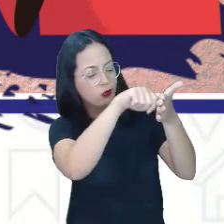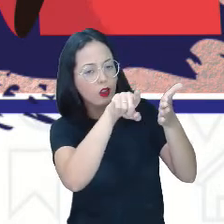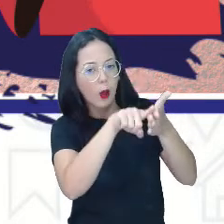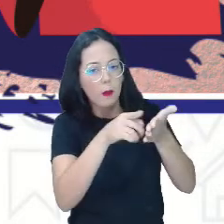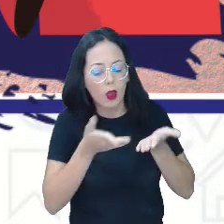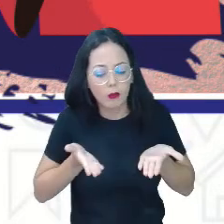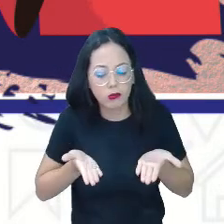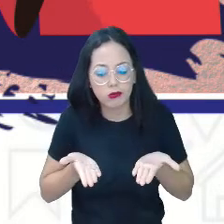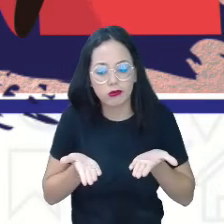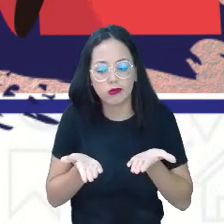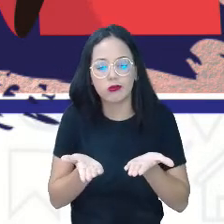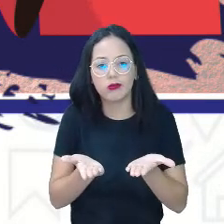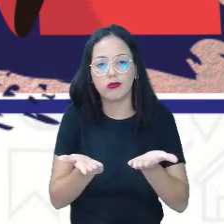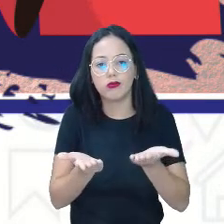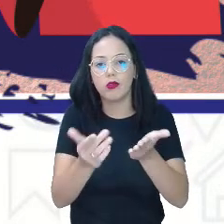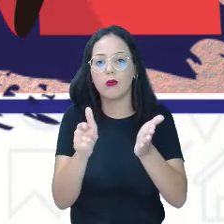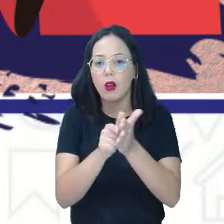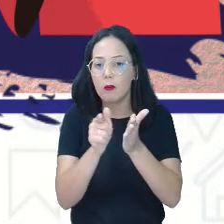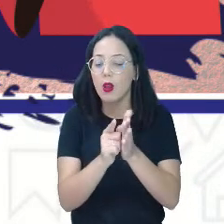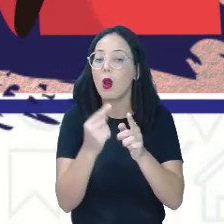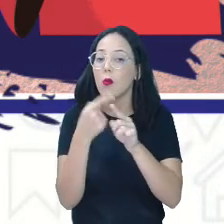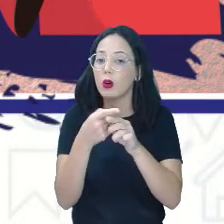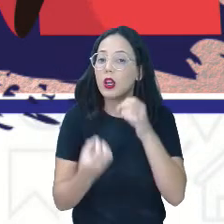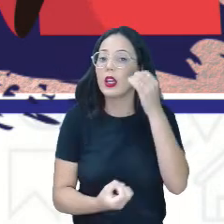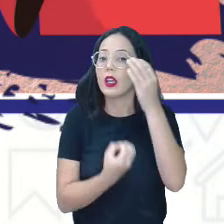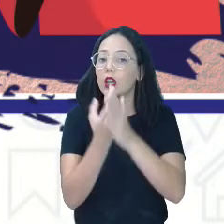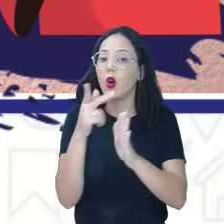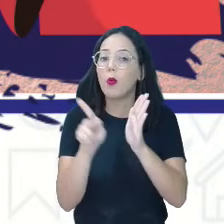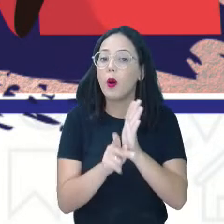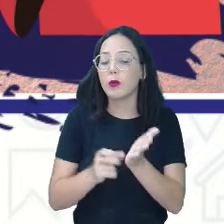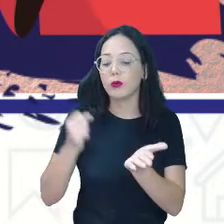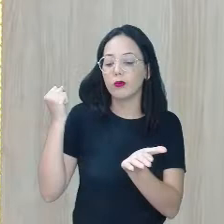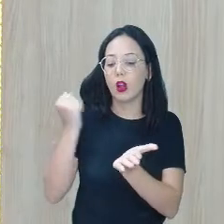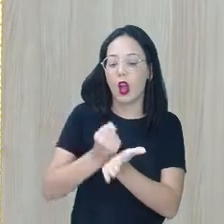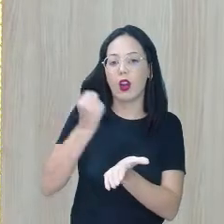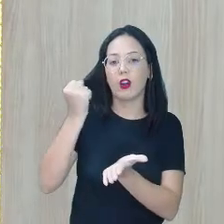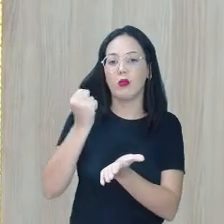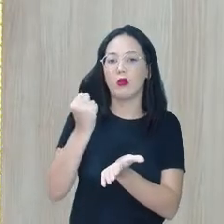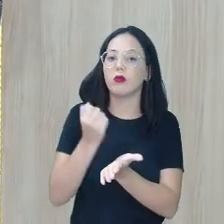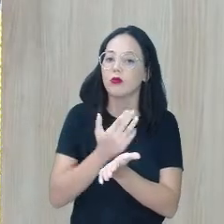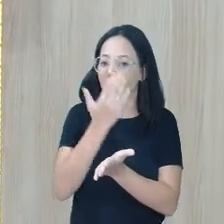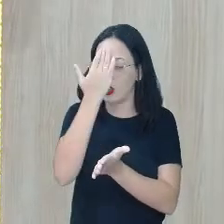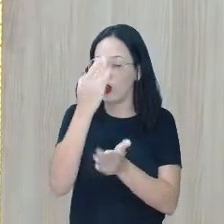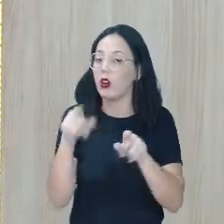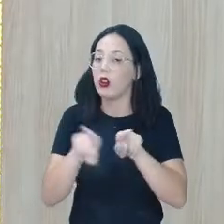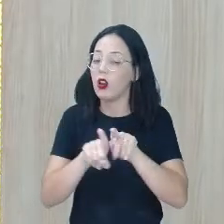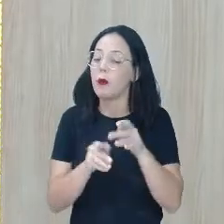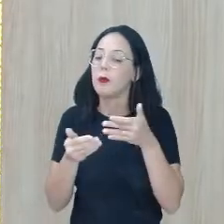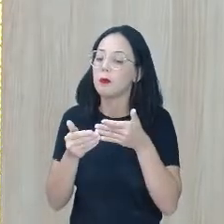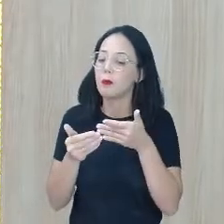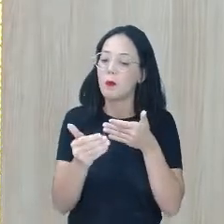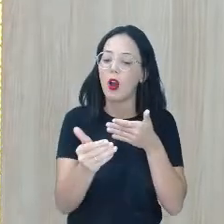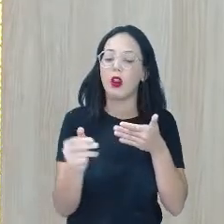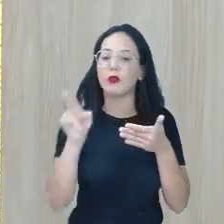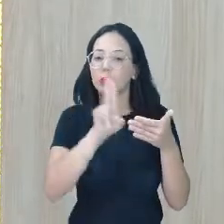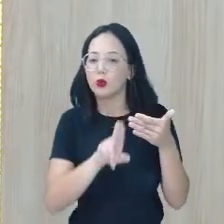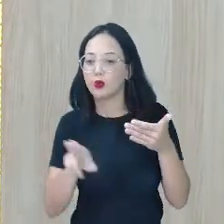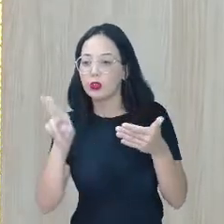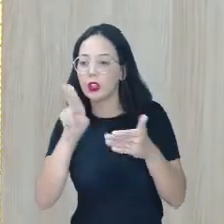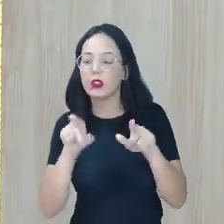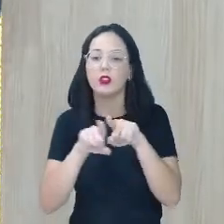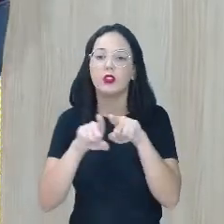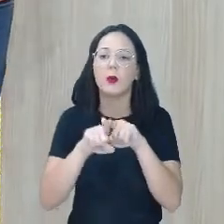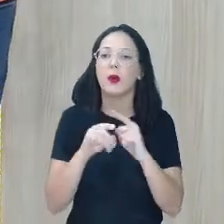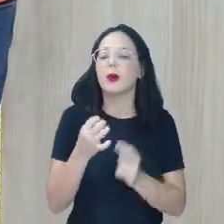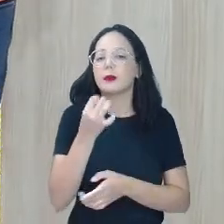fino. Então, inventaram aí uma espécie de carimbo, né? Então, que mais na frente, né, vai ser utilizada, por